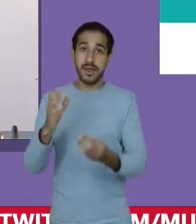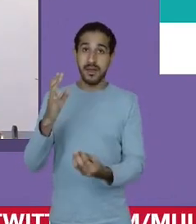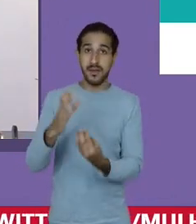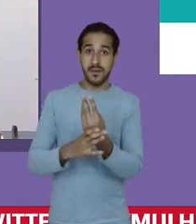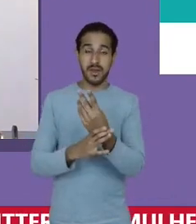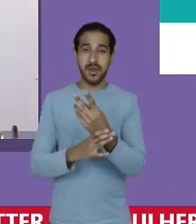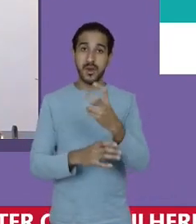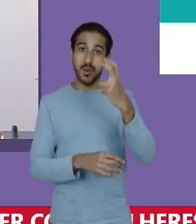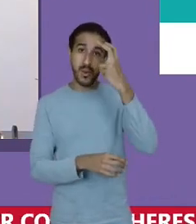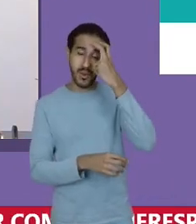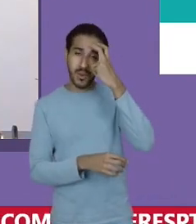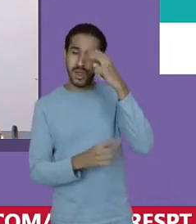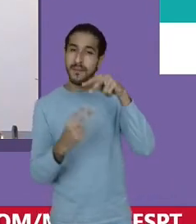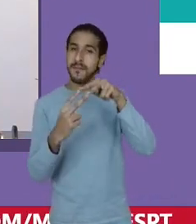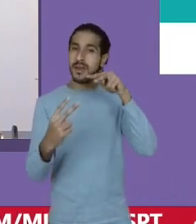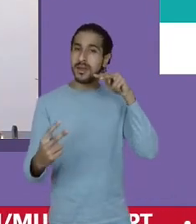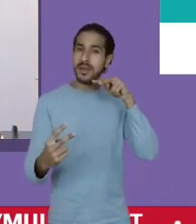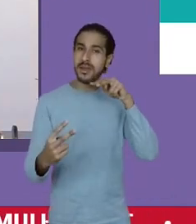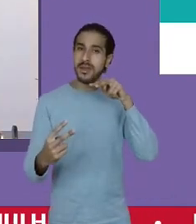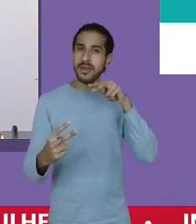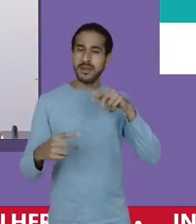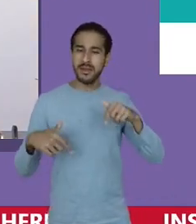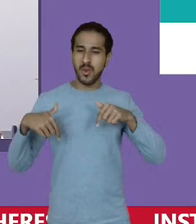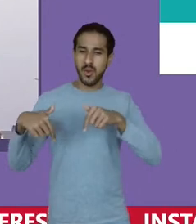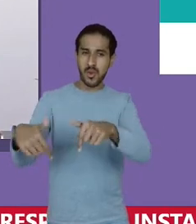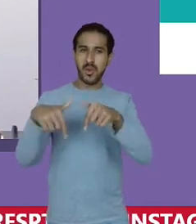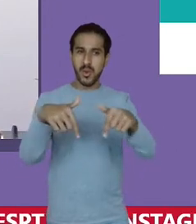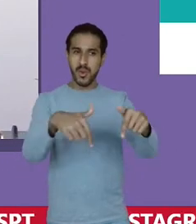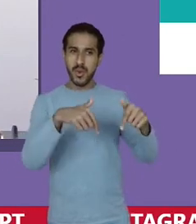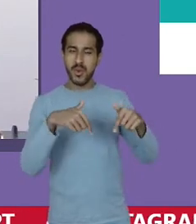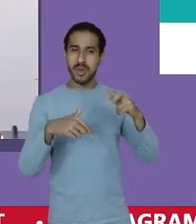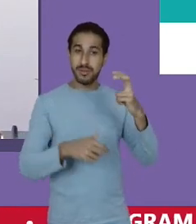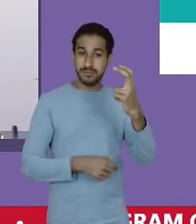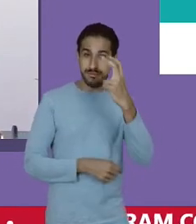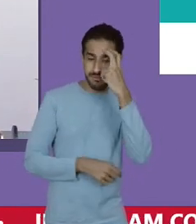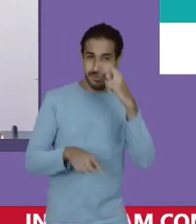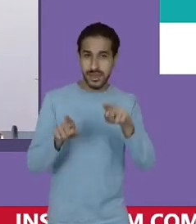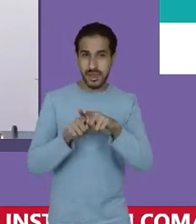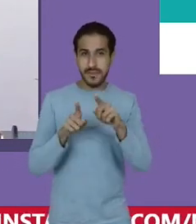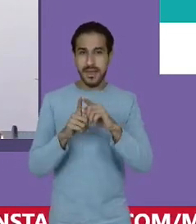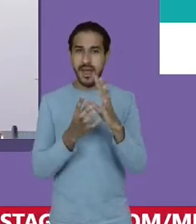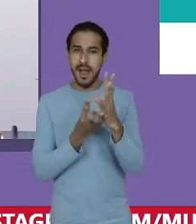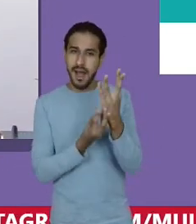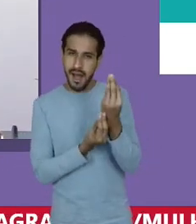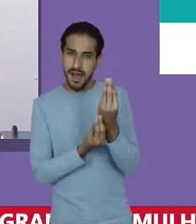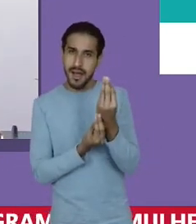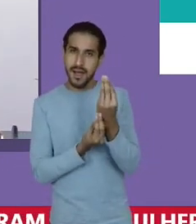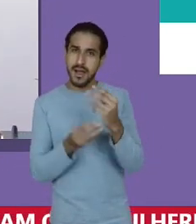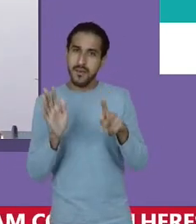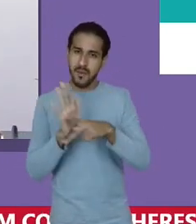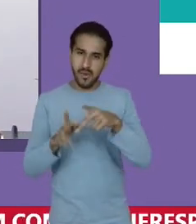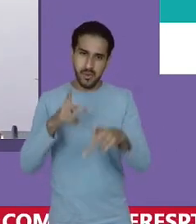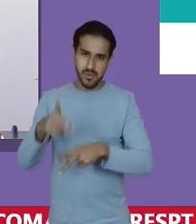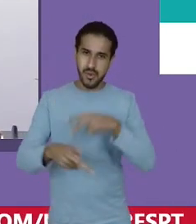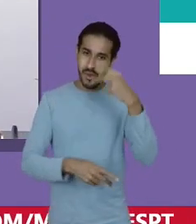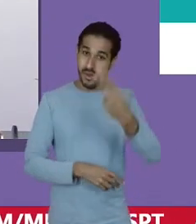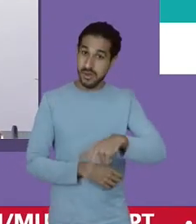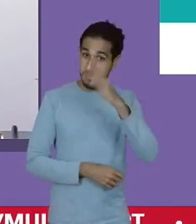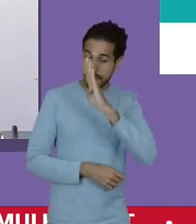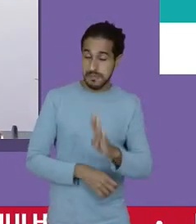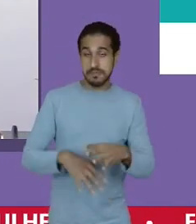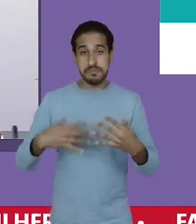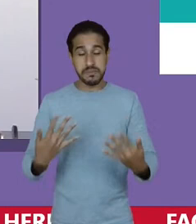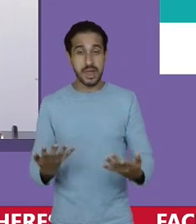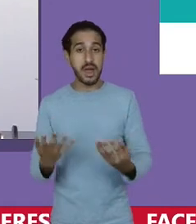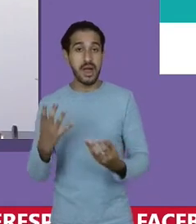produção cultural, na perspectiva das manifestações culturais e artísticas dos povos brasileiros.